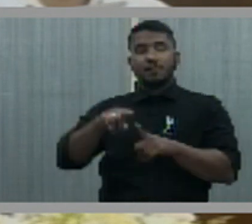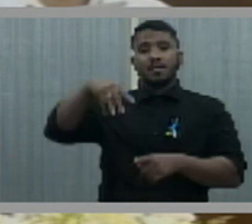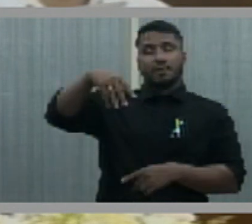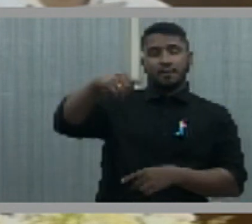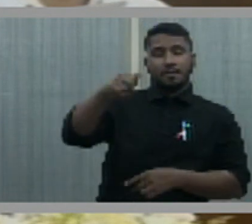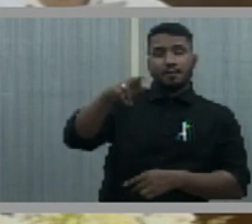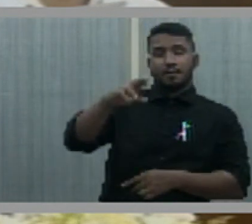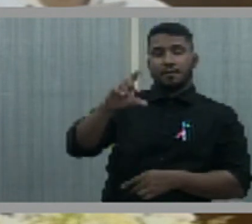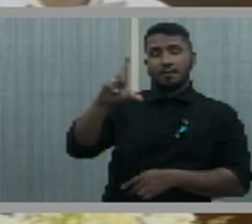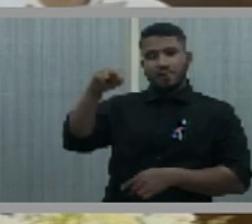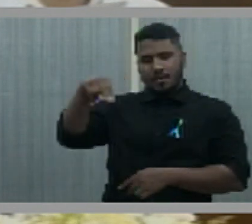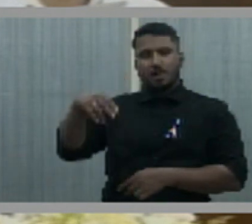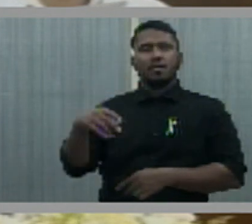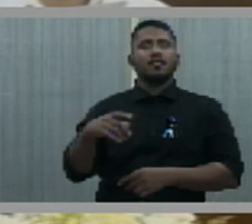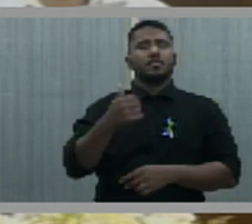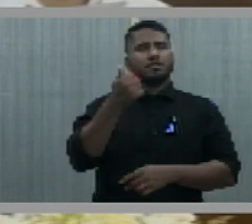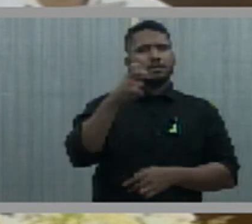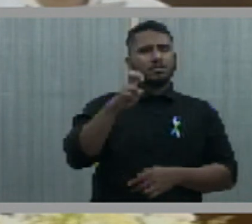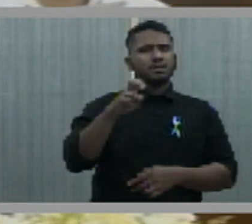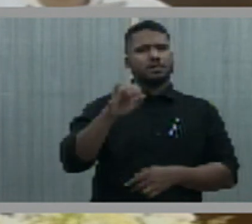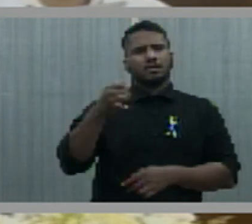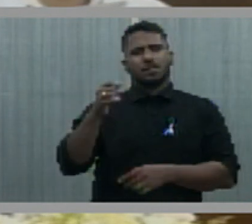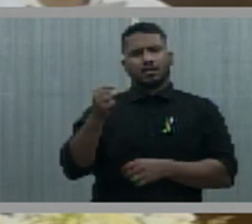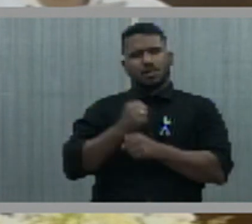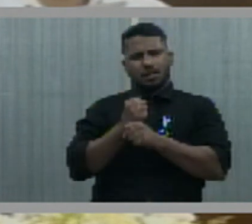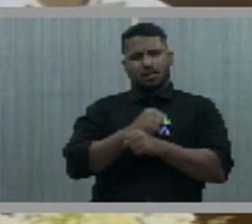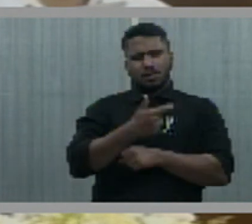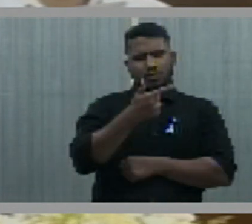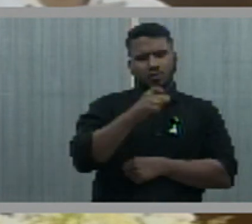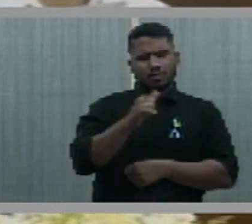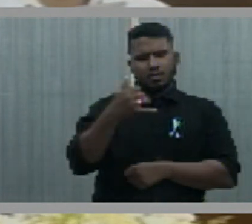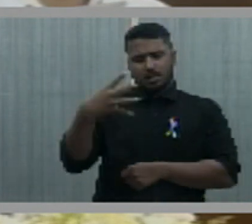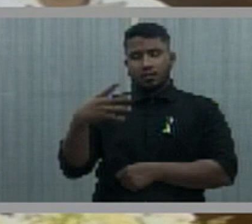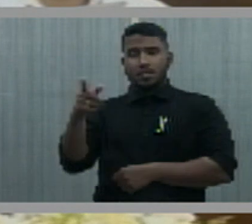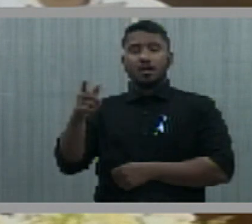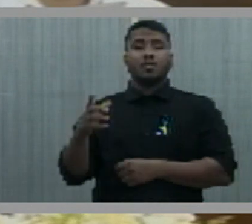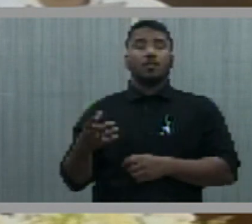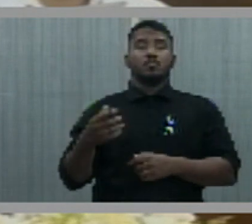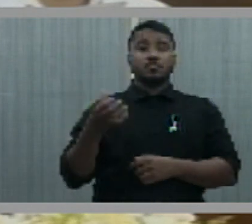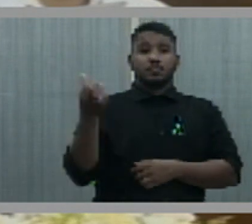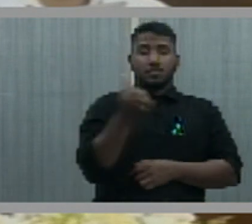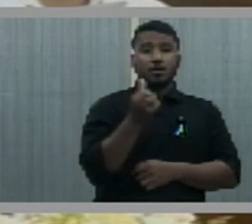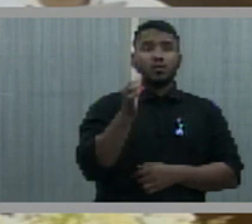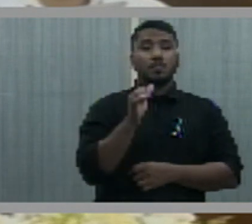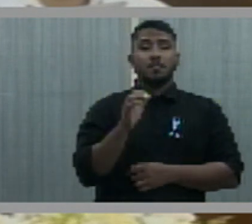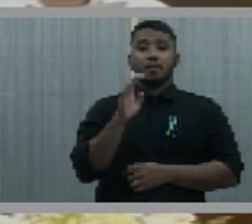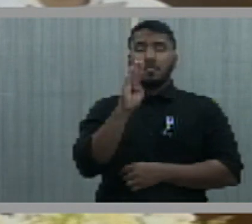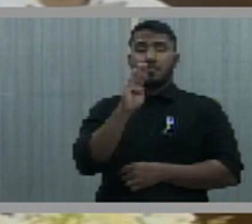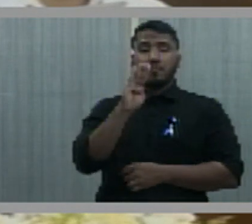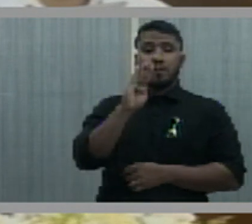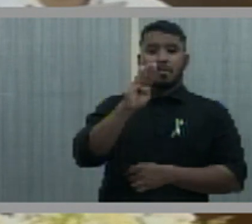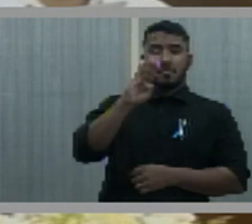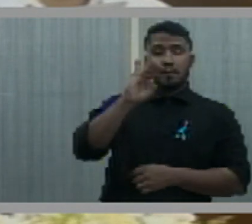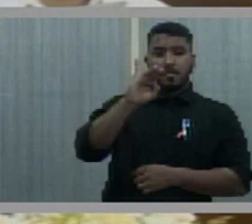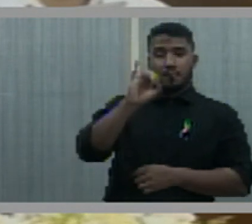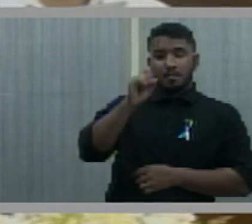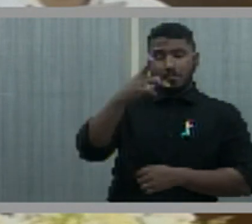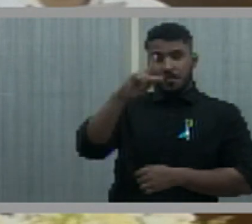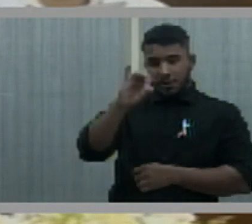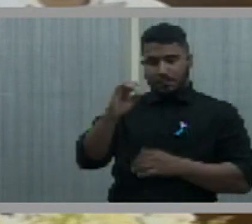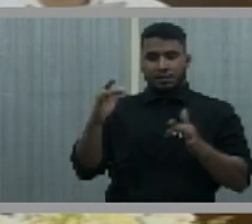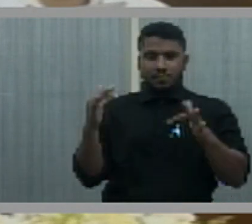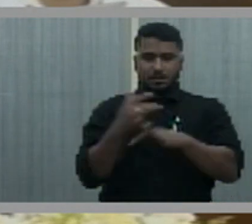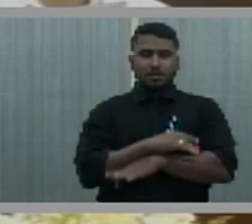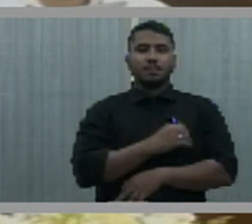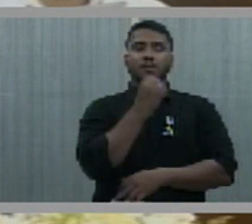15 de janeiro de 2014, foi nomeado sexto bispo da Diocese de Bom Jesus do Gurgueia, pelo